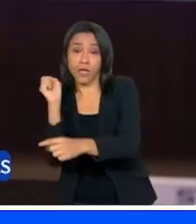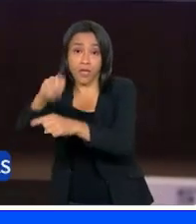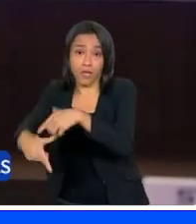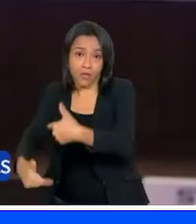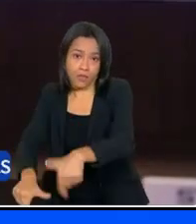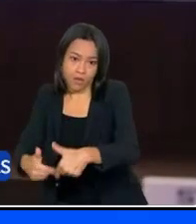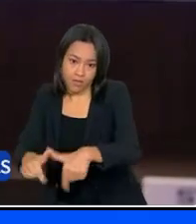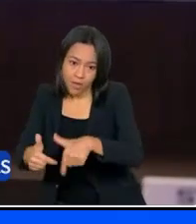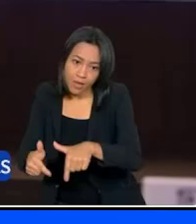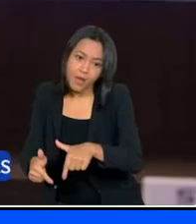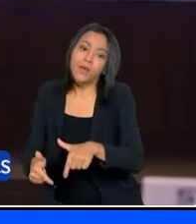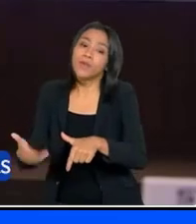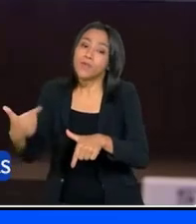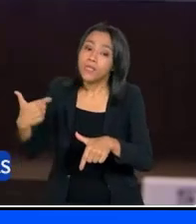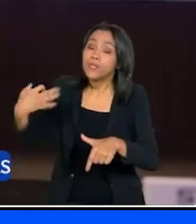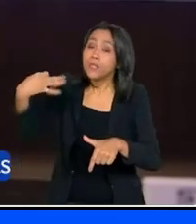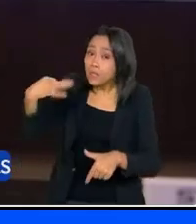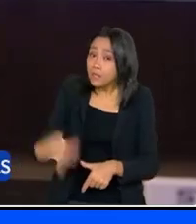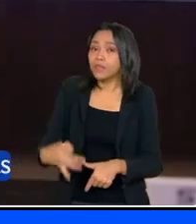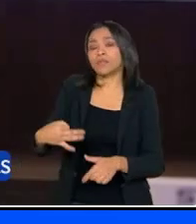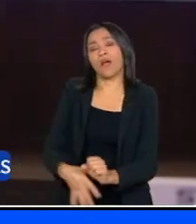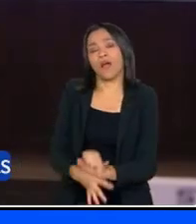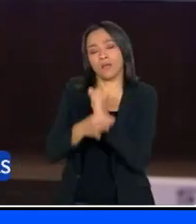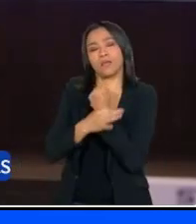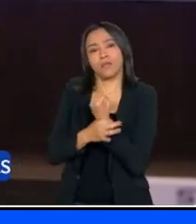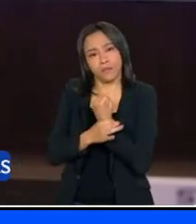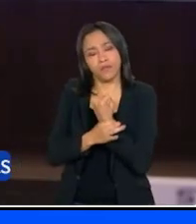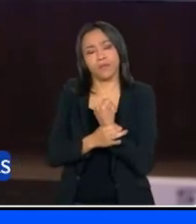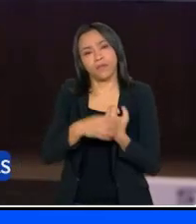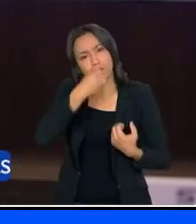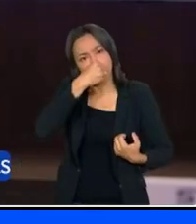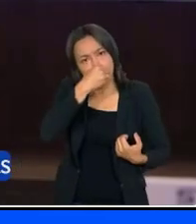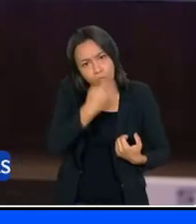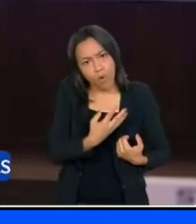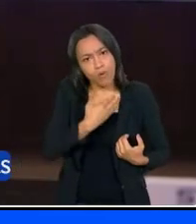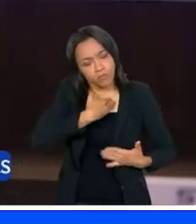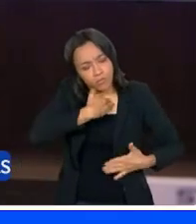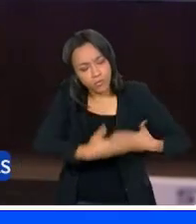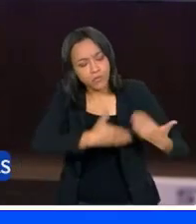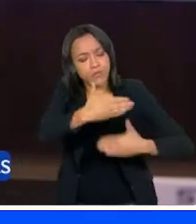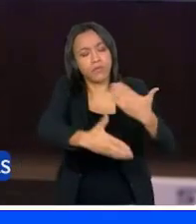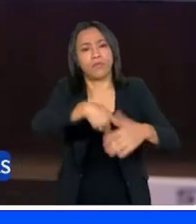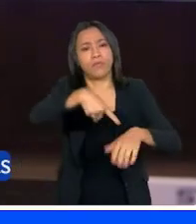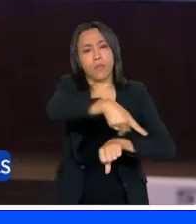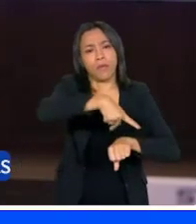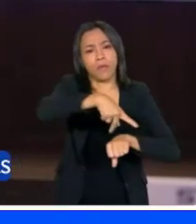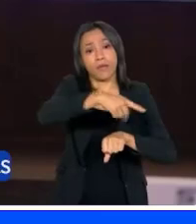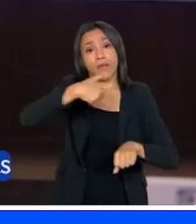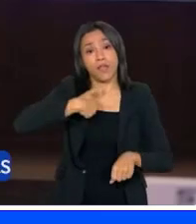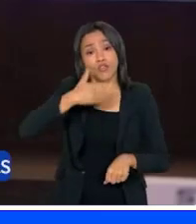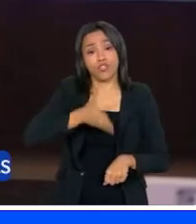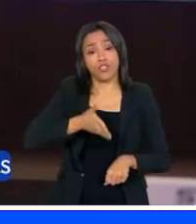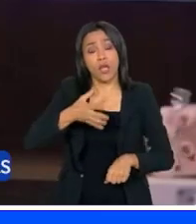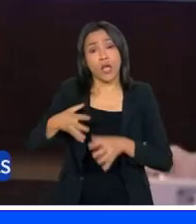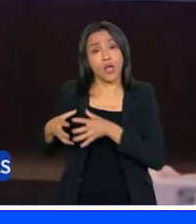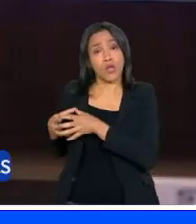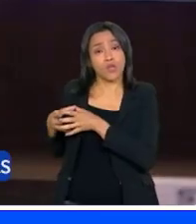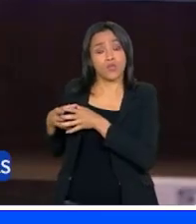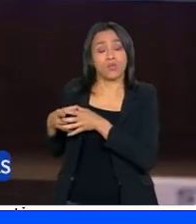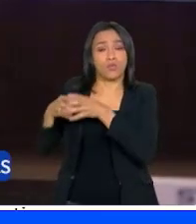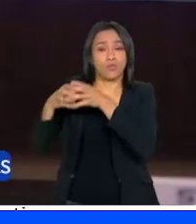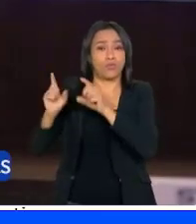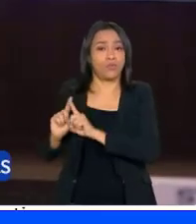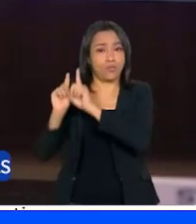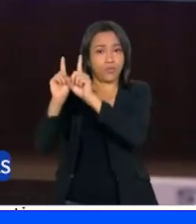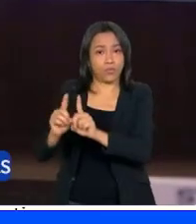isso certamente garante melhores condições ao país, né? Eu rodei o mundo aí ao lado do presidente nesses últimos